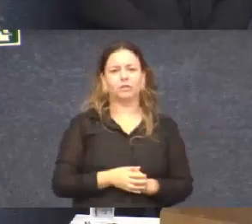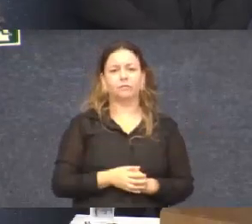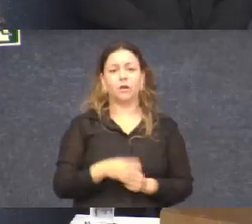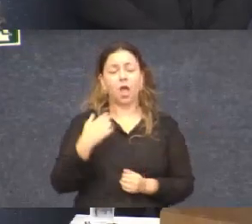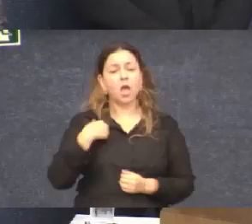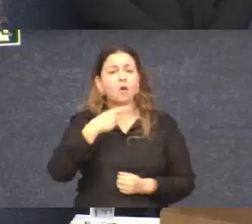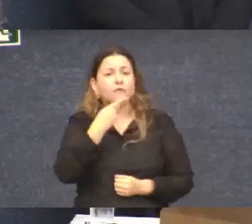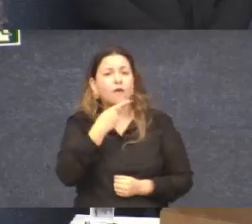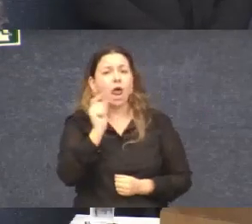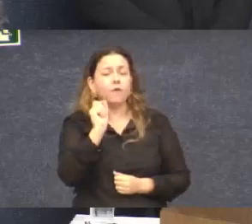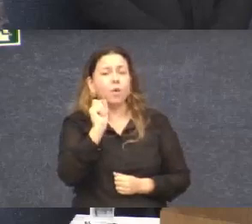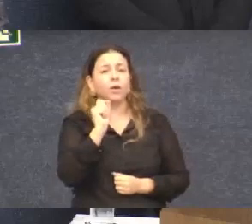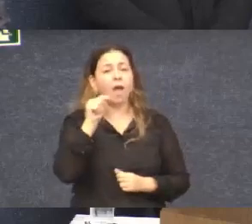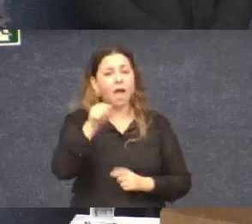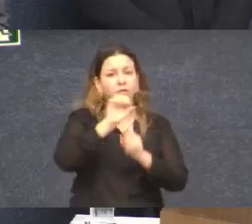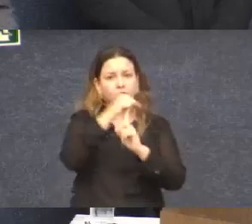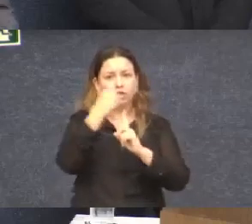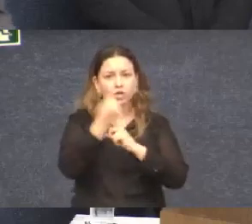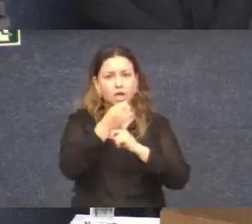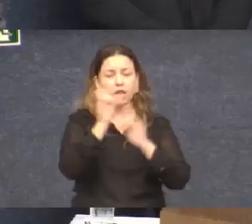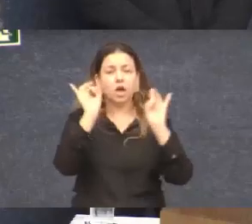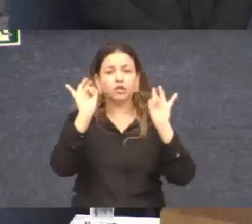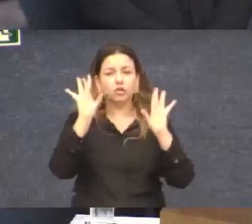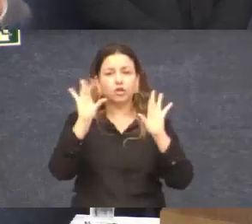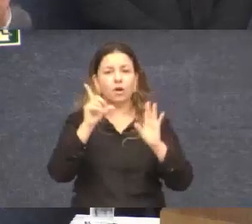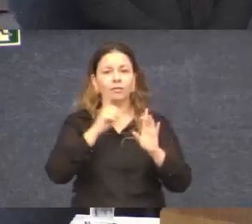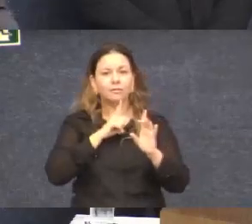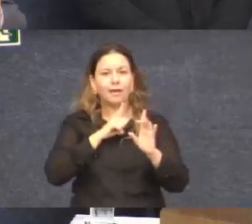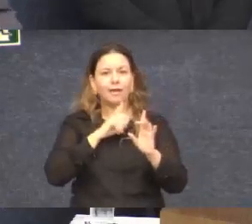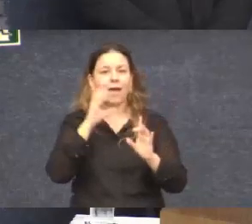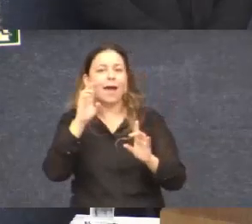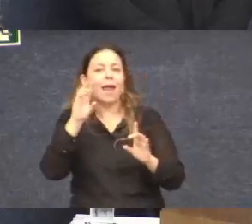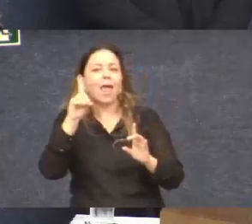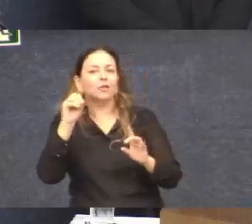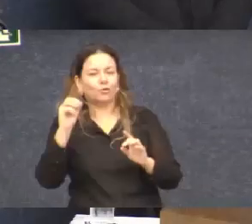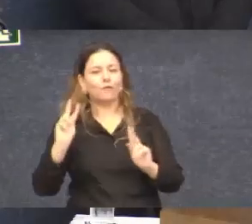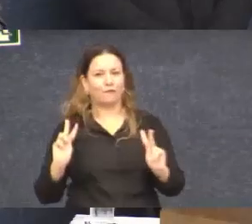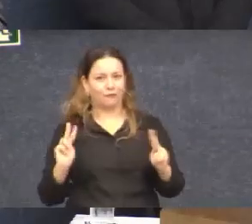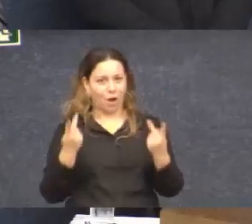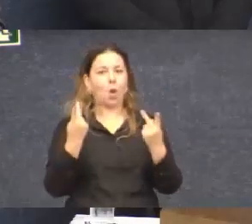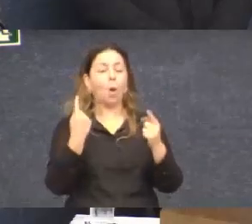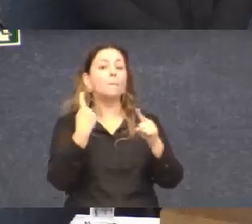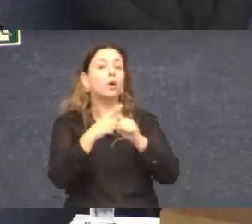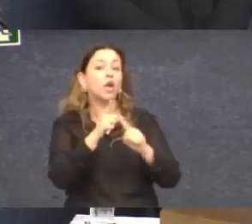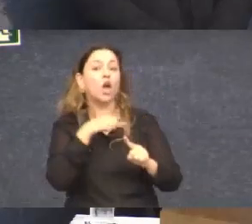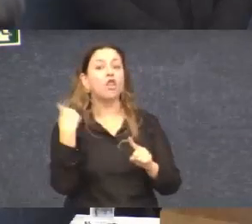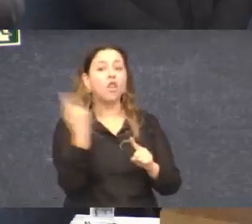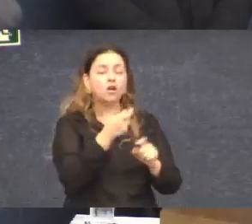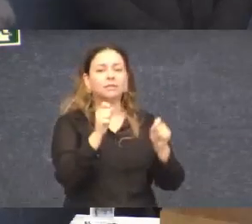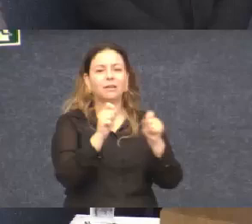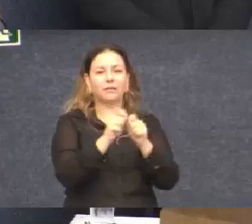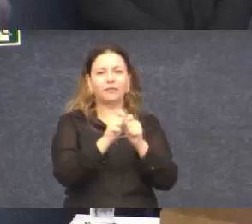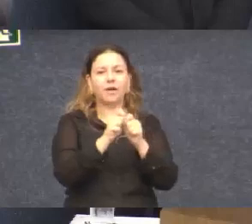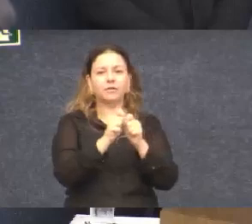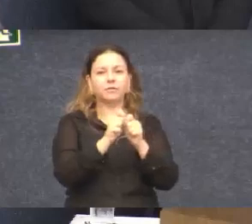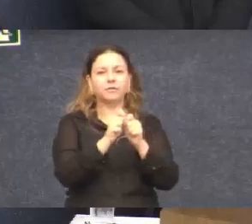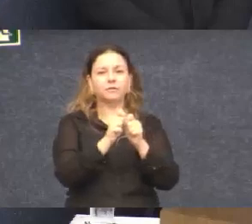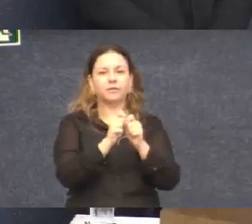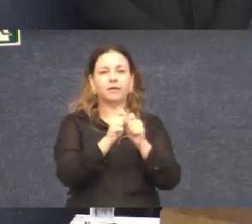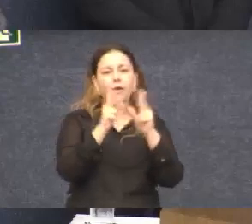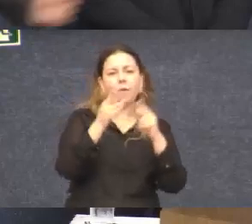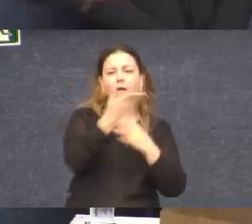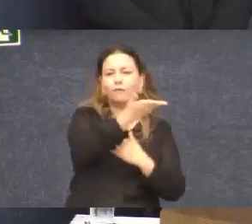essa sociedade só ainda tem tanto crédito por nós que esperamos nas coisas boas, porque tem gente